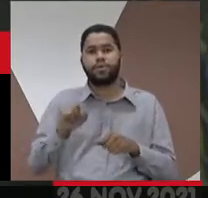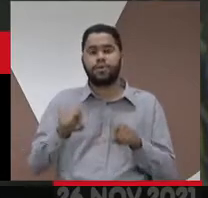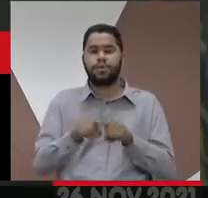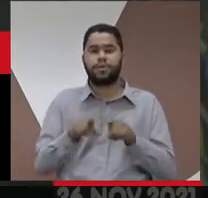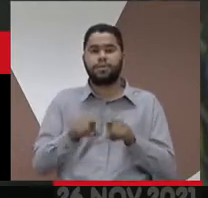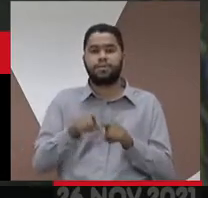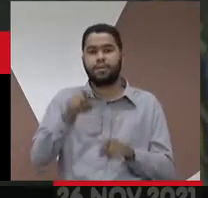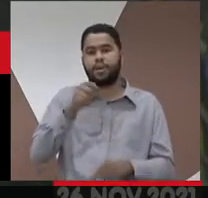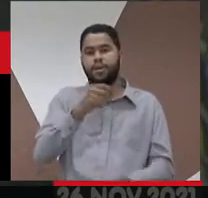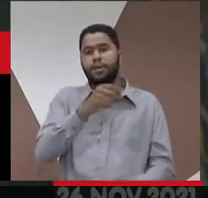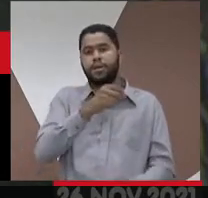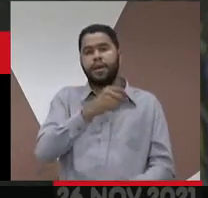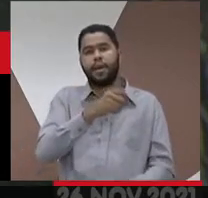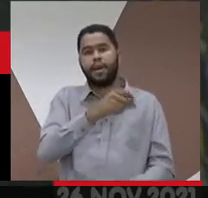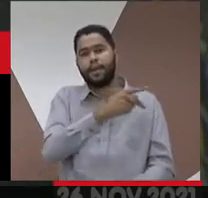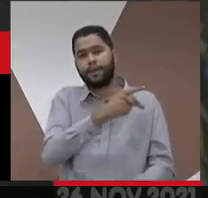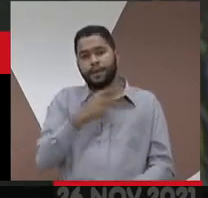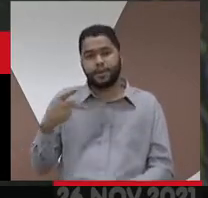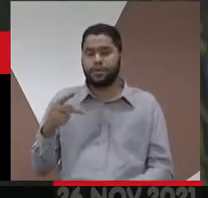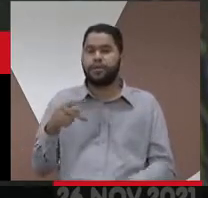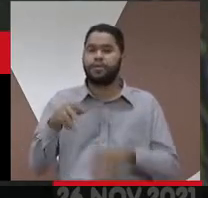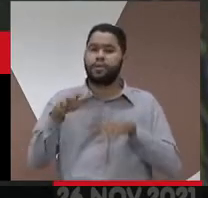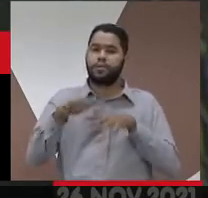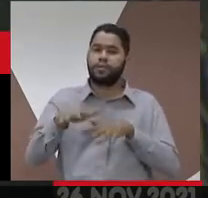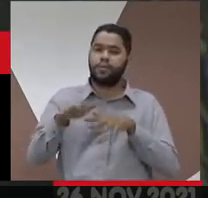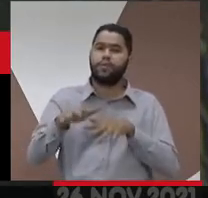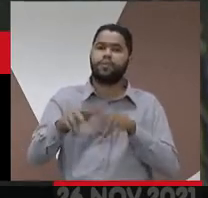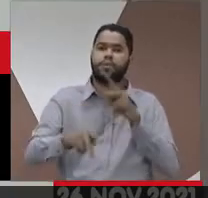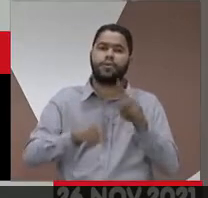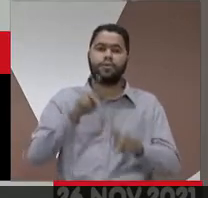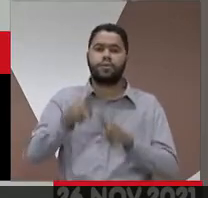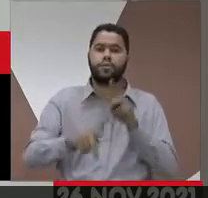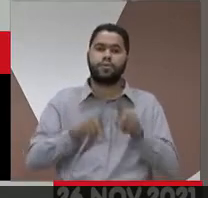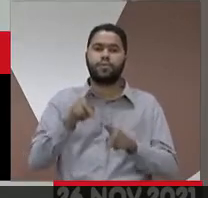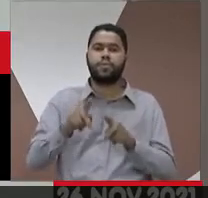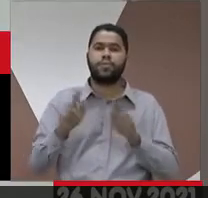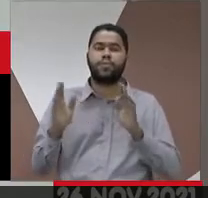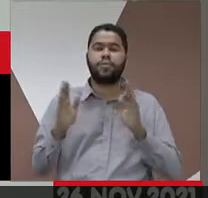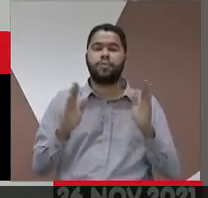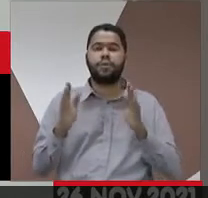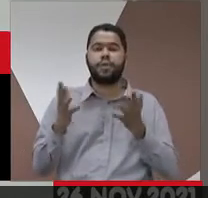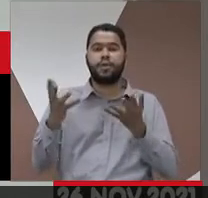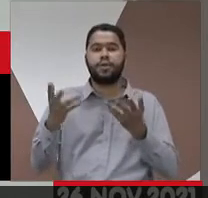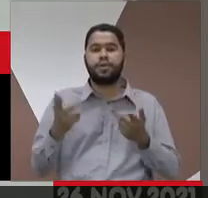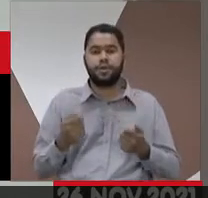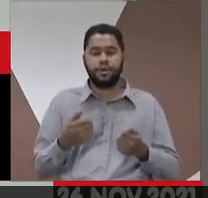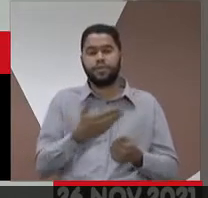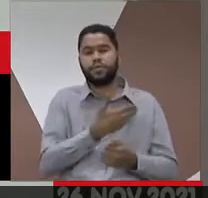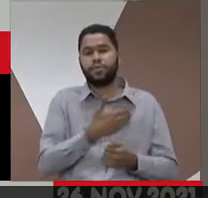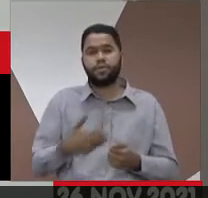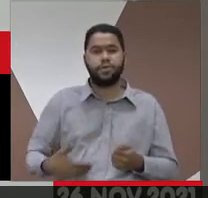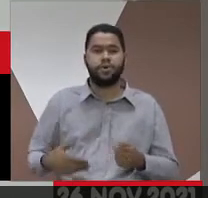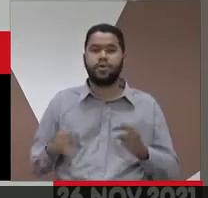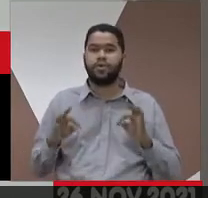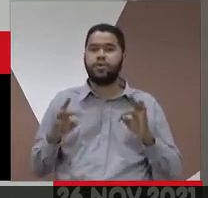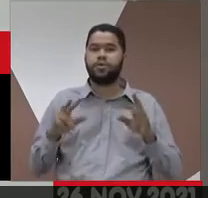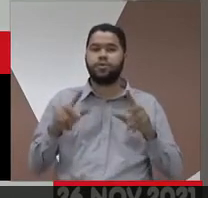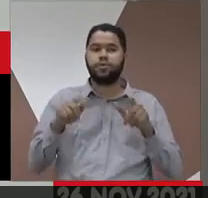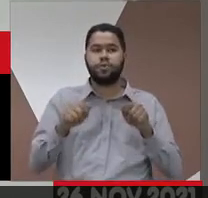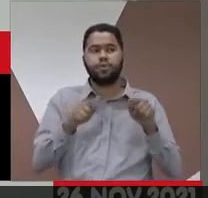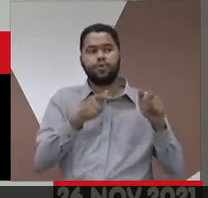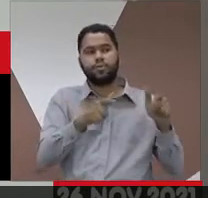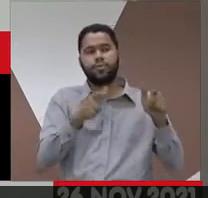nosso presidente e com os movimentos populares de realizarmos, no próximo período, audiências públicas em todos os